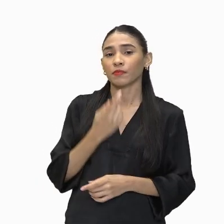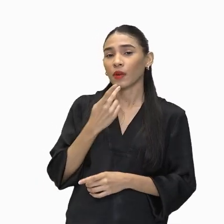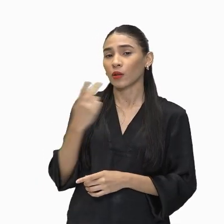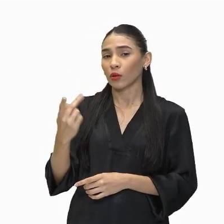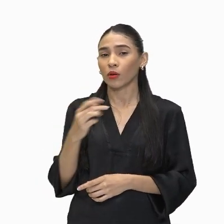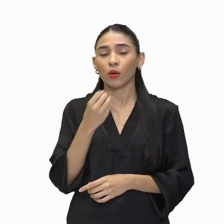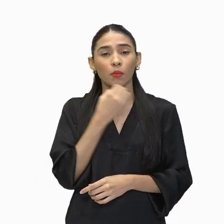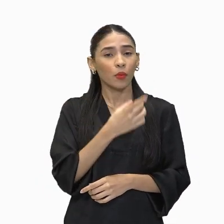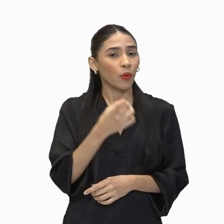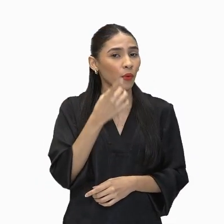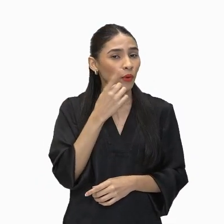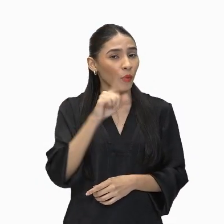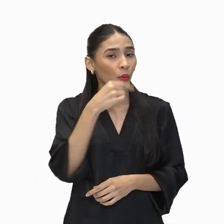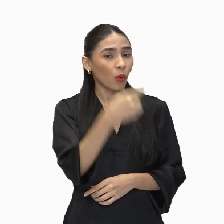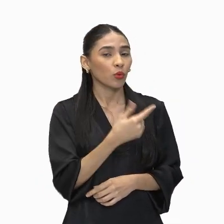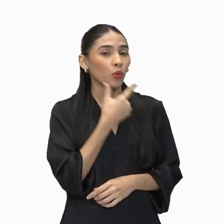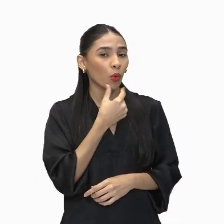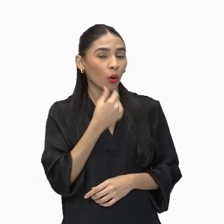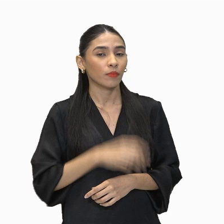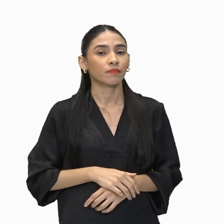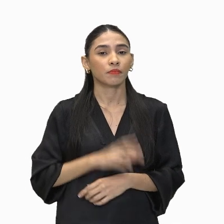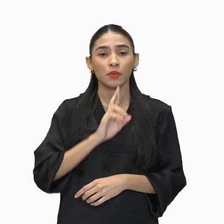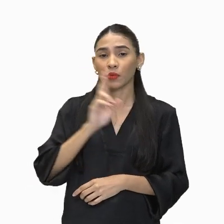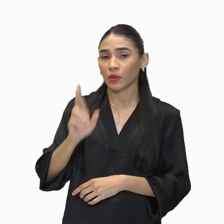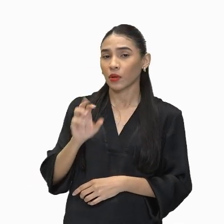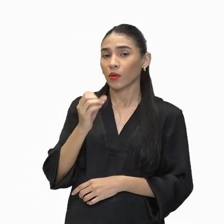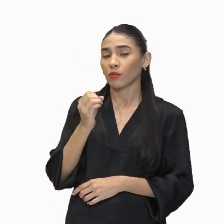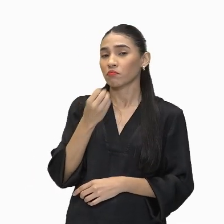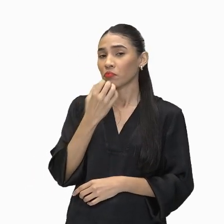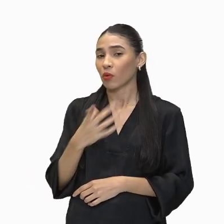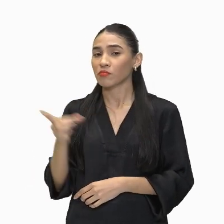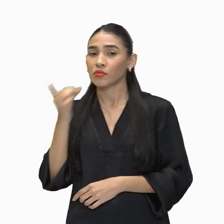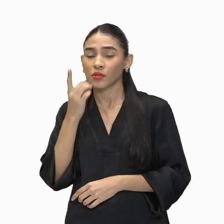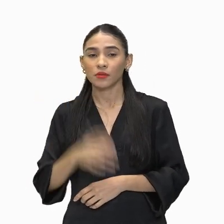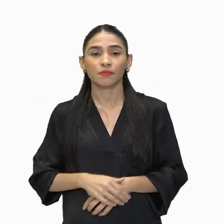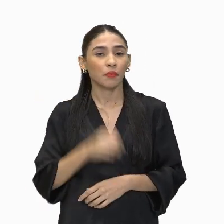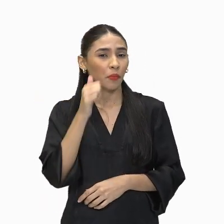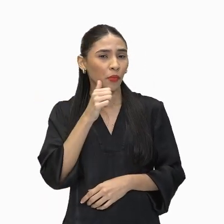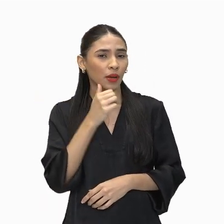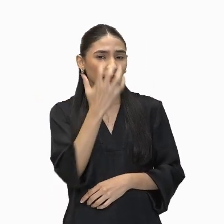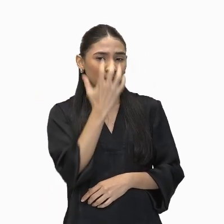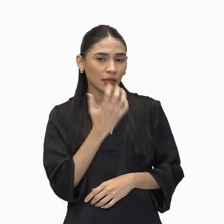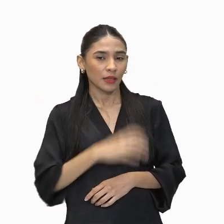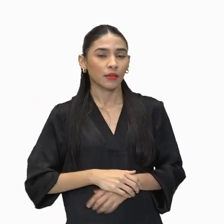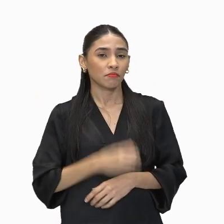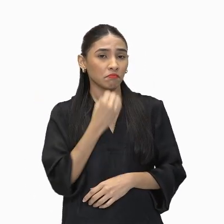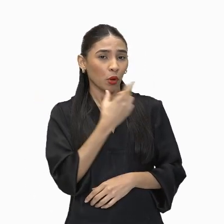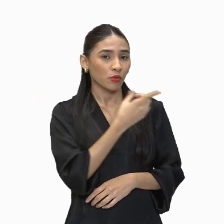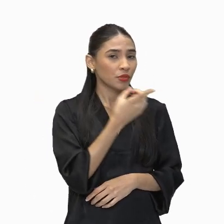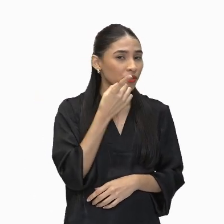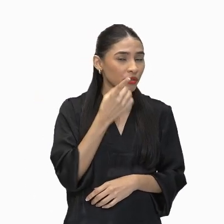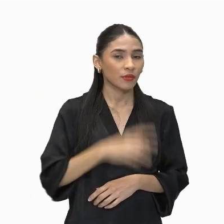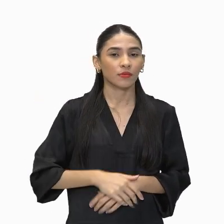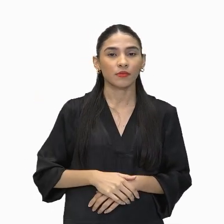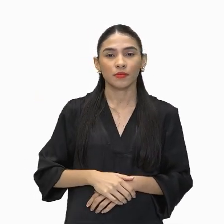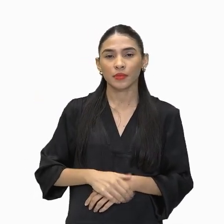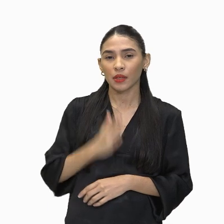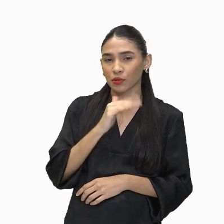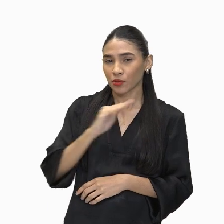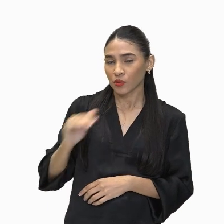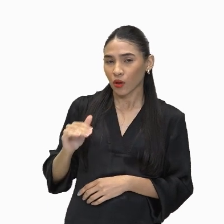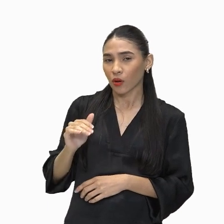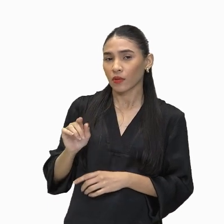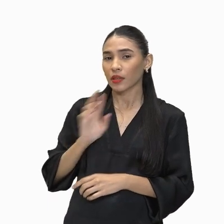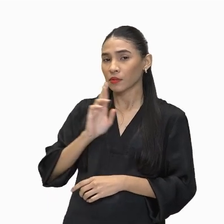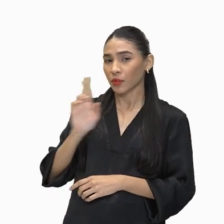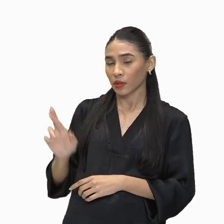outro homem sério respondeu: Bom dia. Aí a mulher séria respondeu: Bom dia. E a menininha no chão